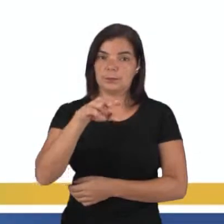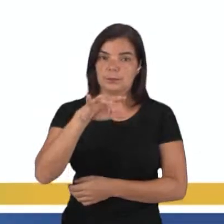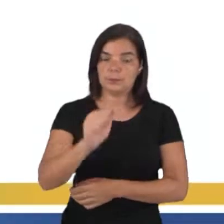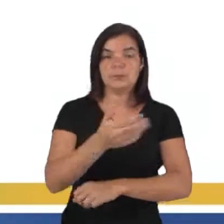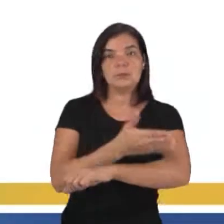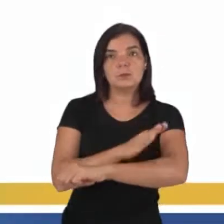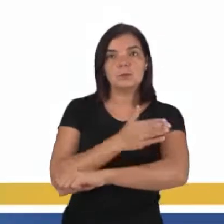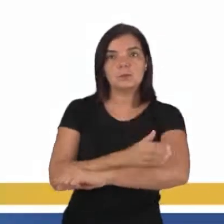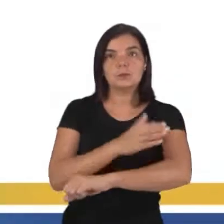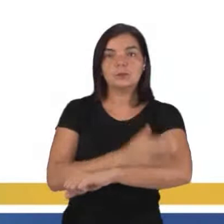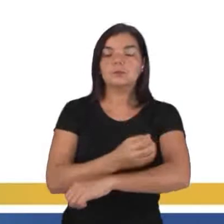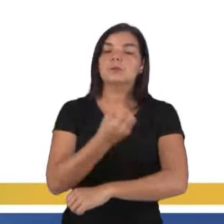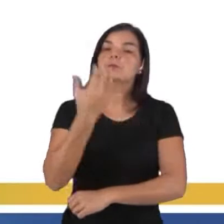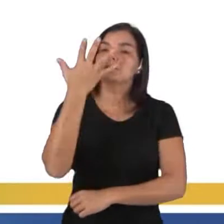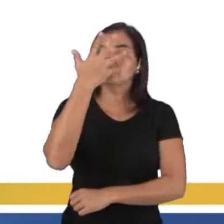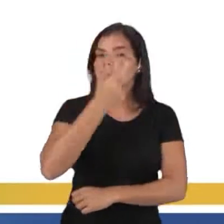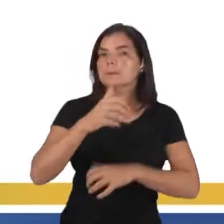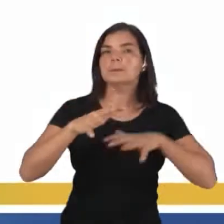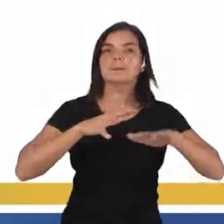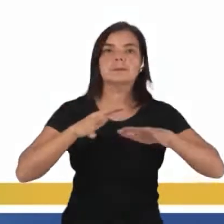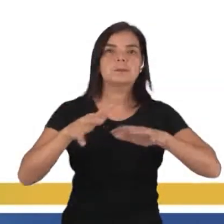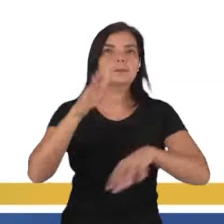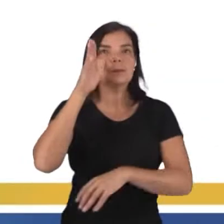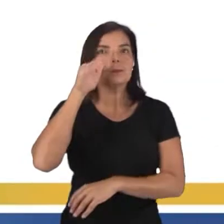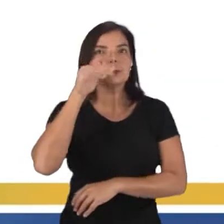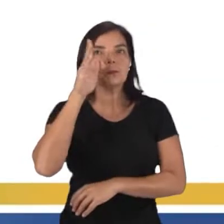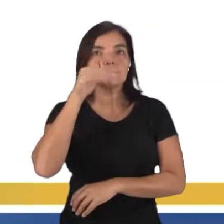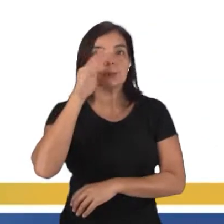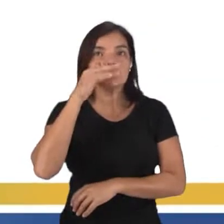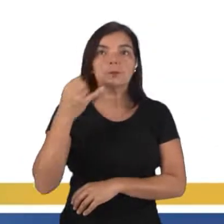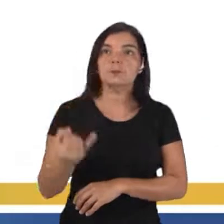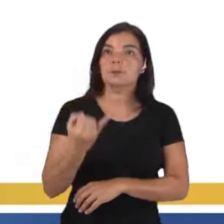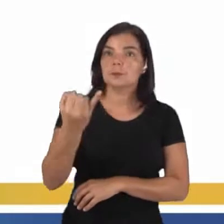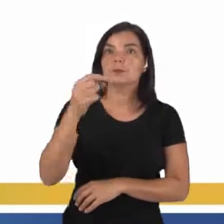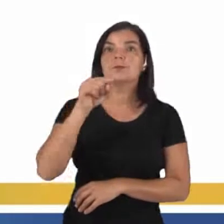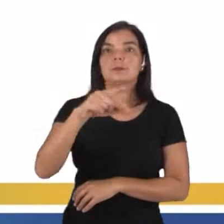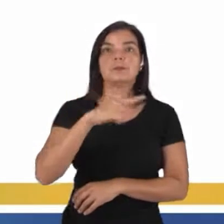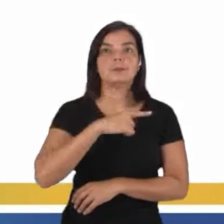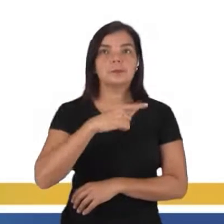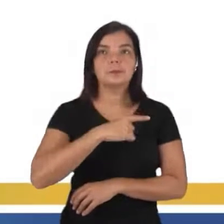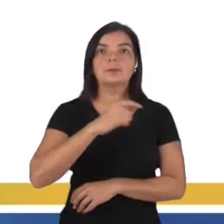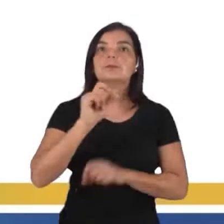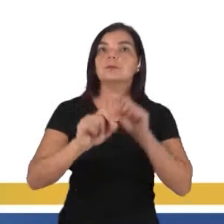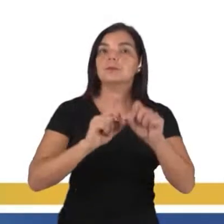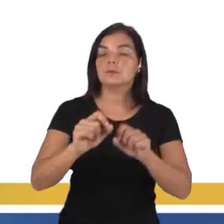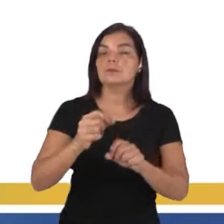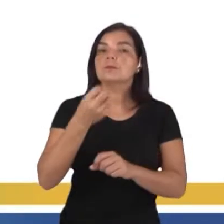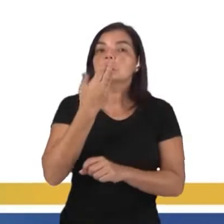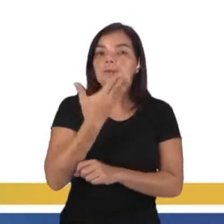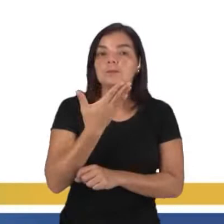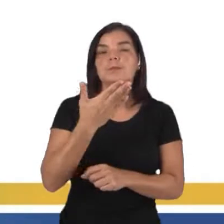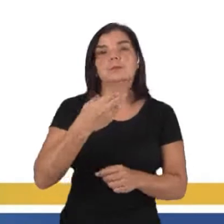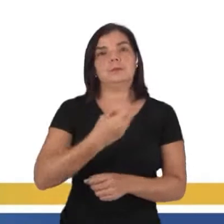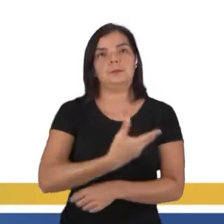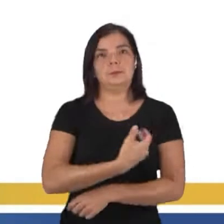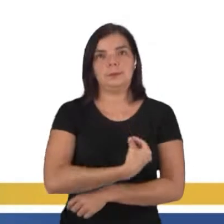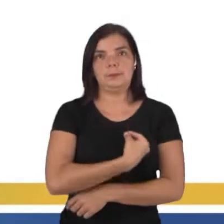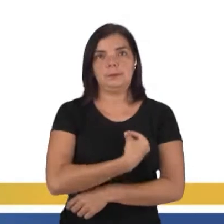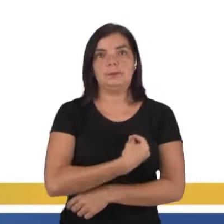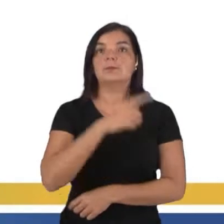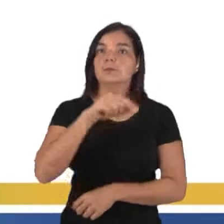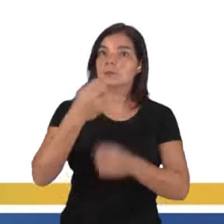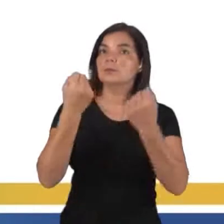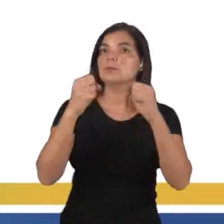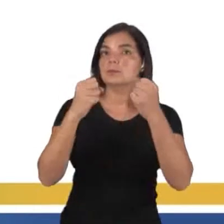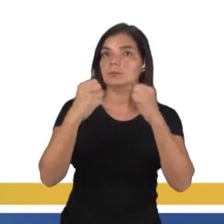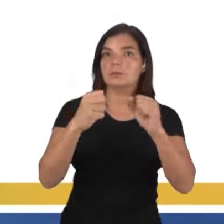treino sob o belo movimento, como a curiosidade, o importante que você deve ter em mente são os seus benefícios. É uma